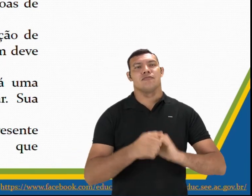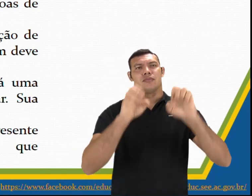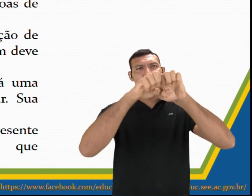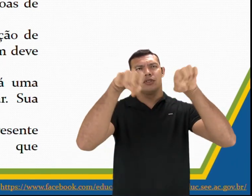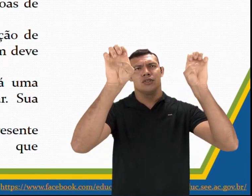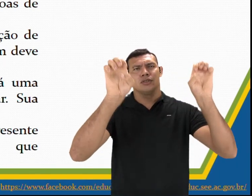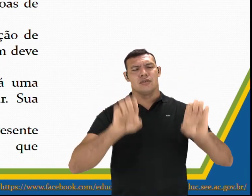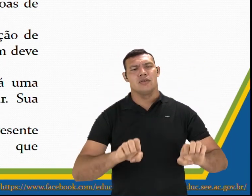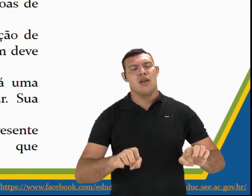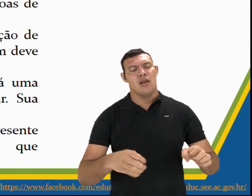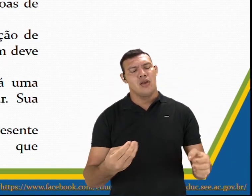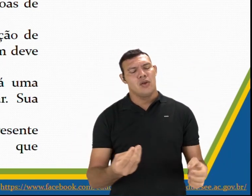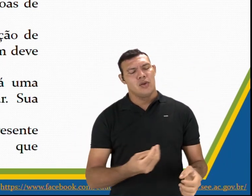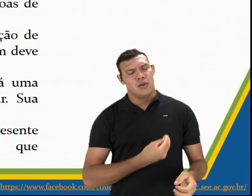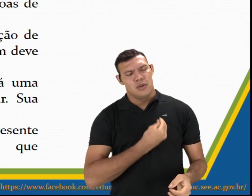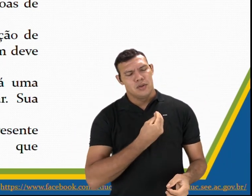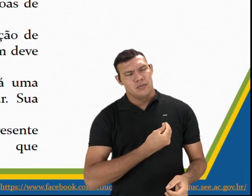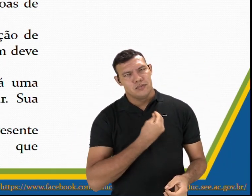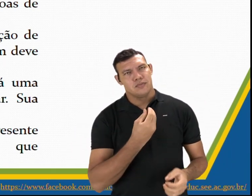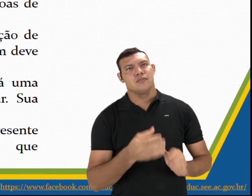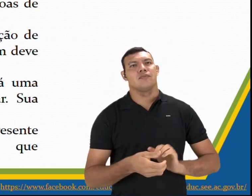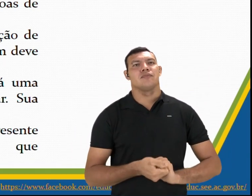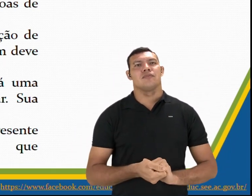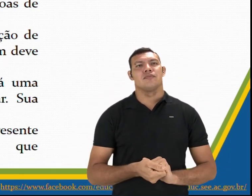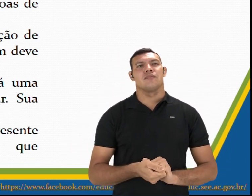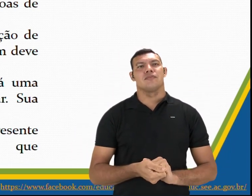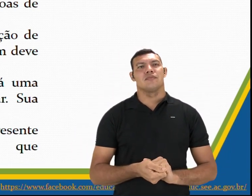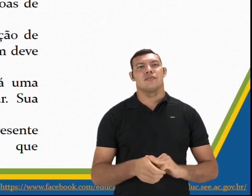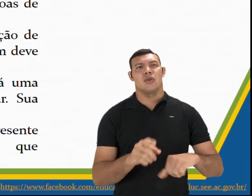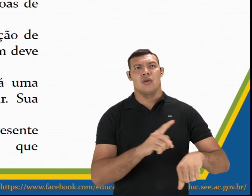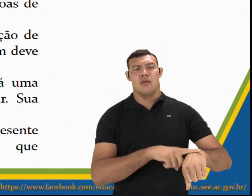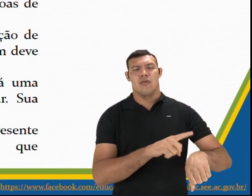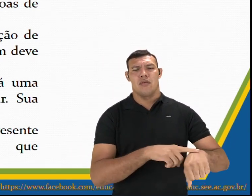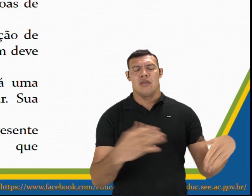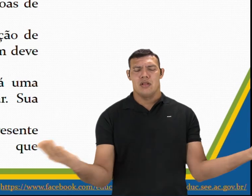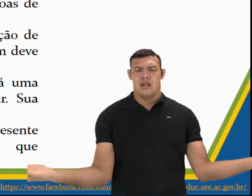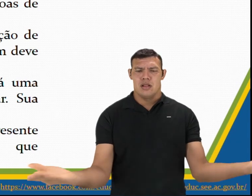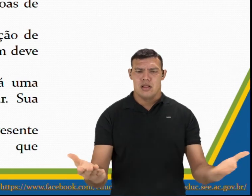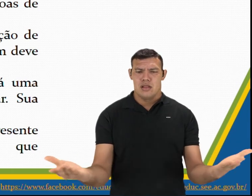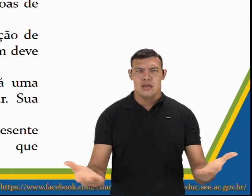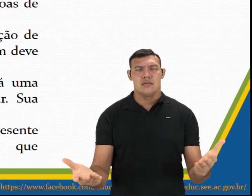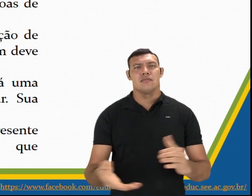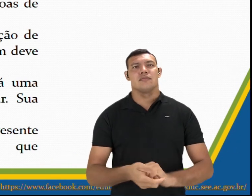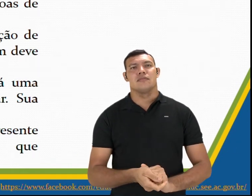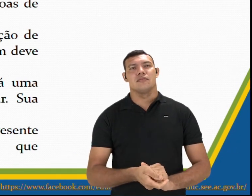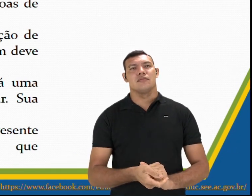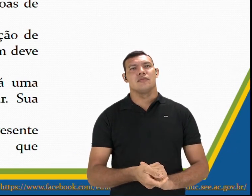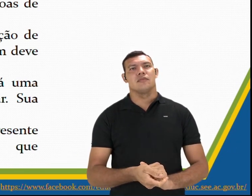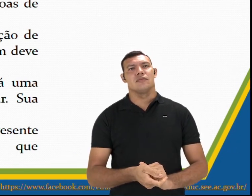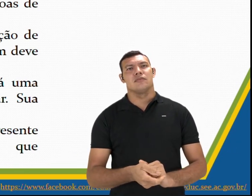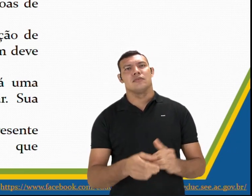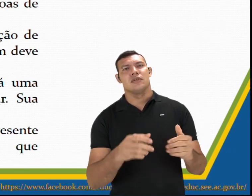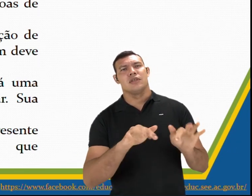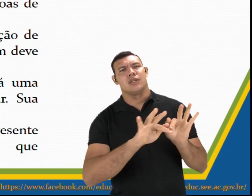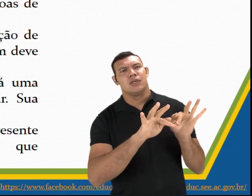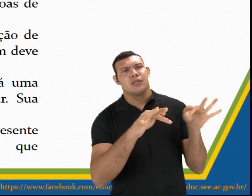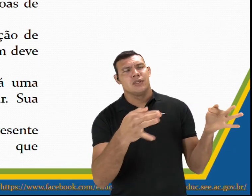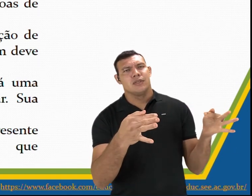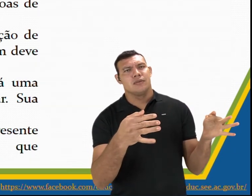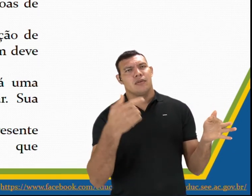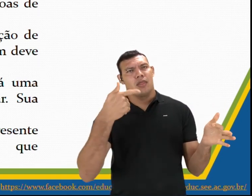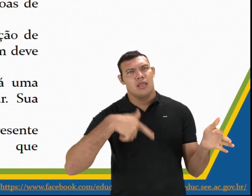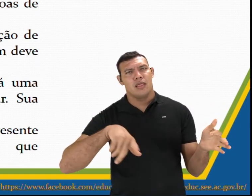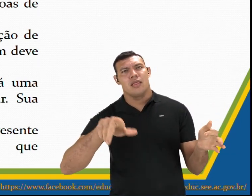tempo presente, tá? Ele deve ser uma linguagem vocabular simples.